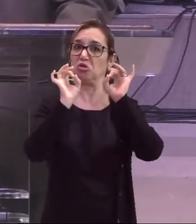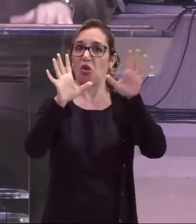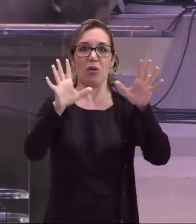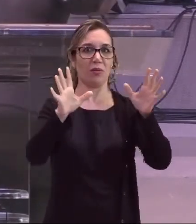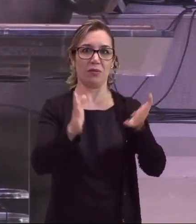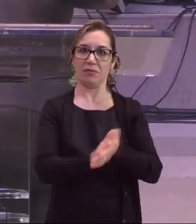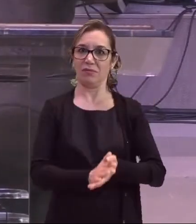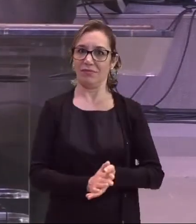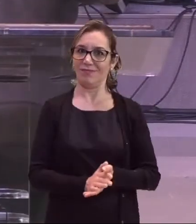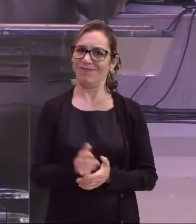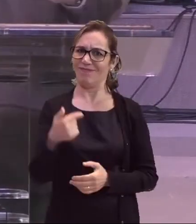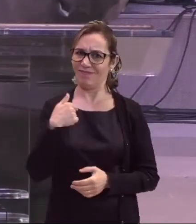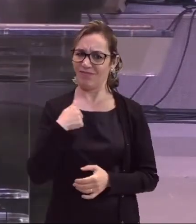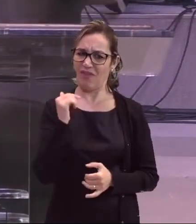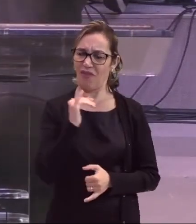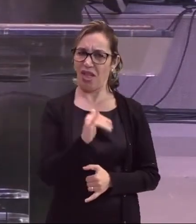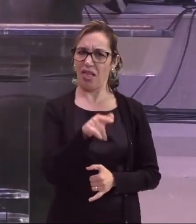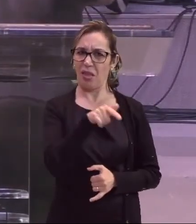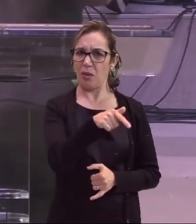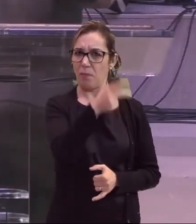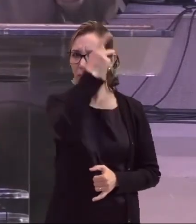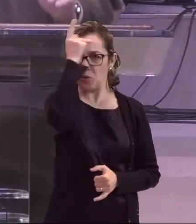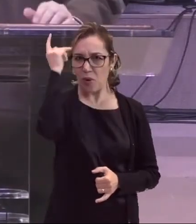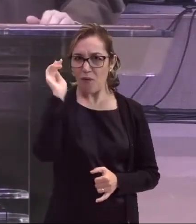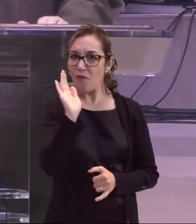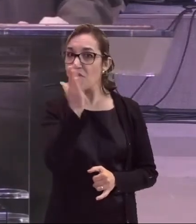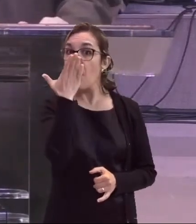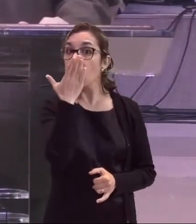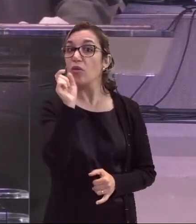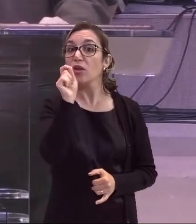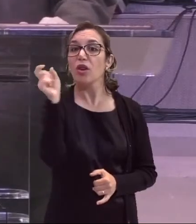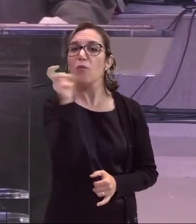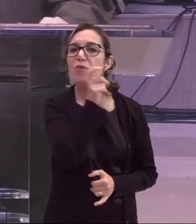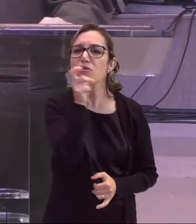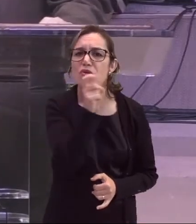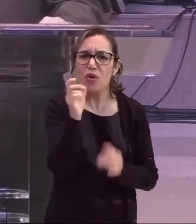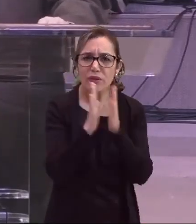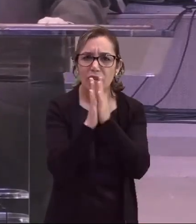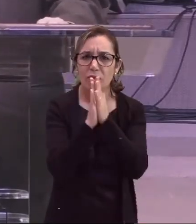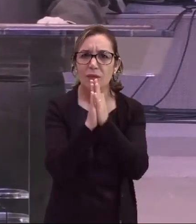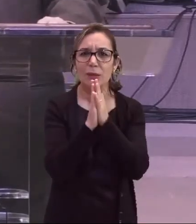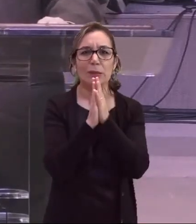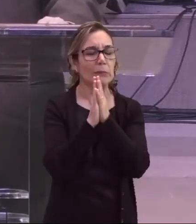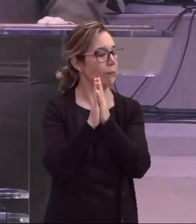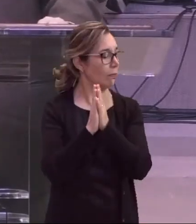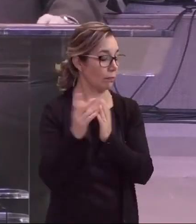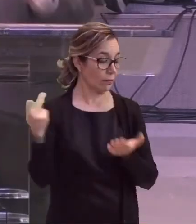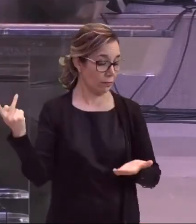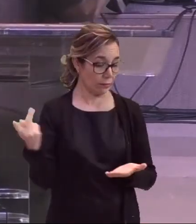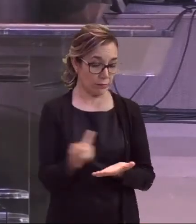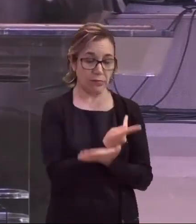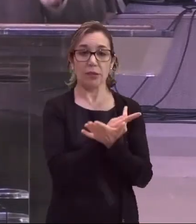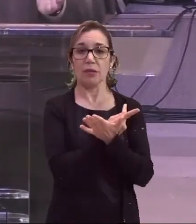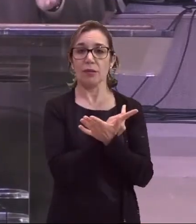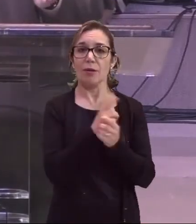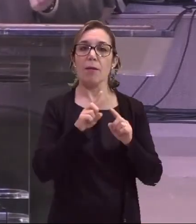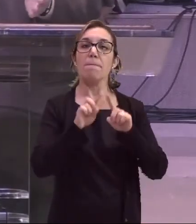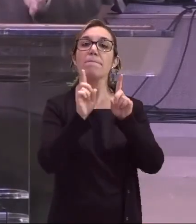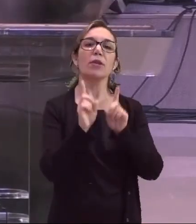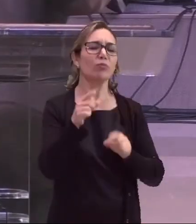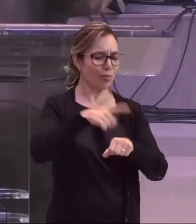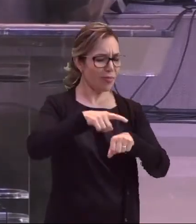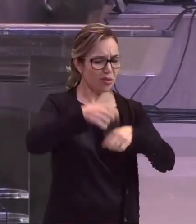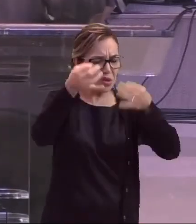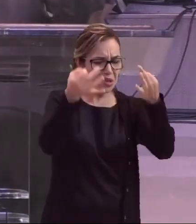lhes asseguro que eles já receberam sua plena recompensa mas quando você orar vá para o seu